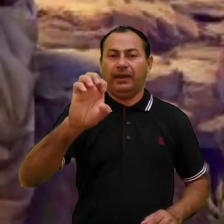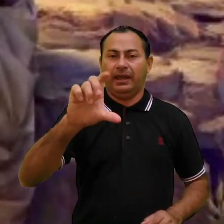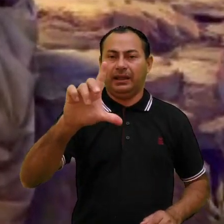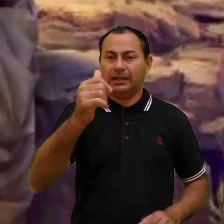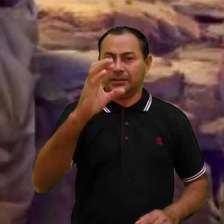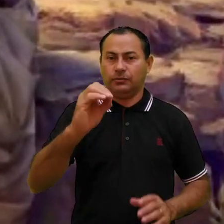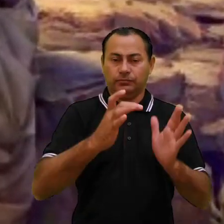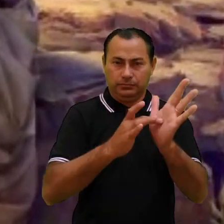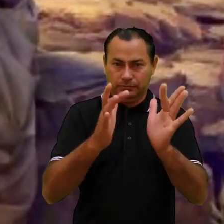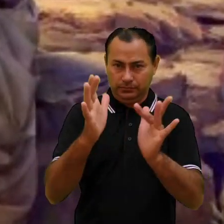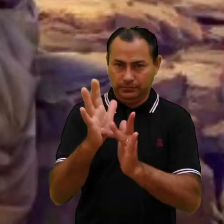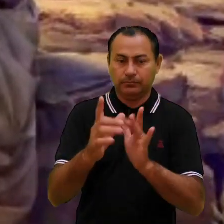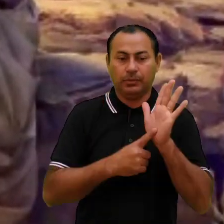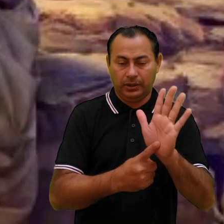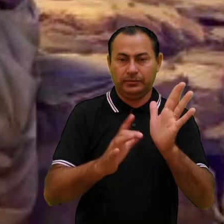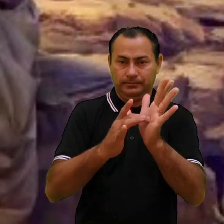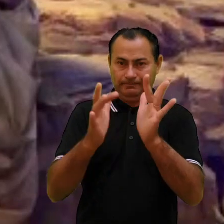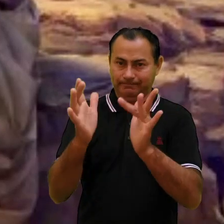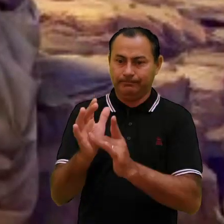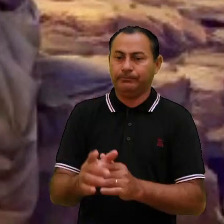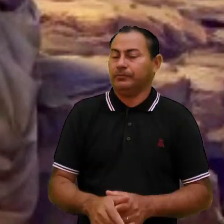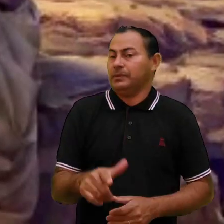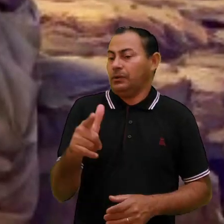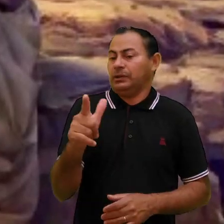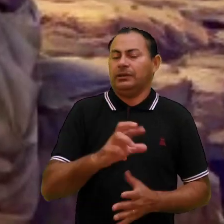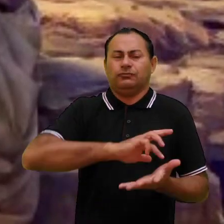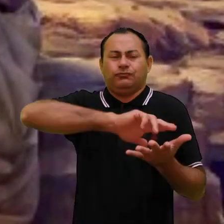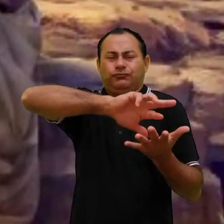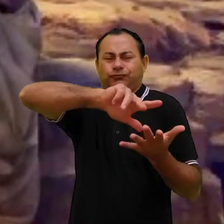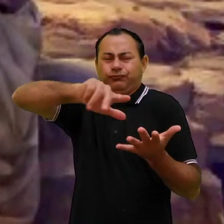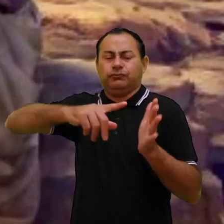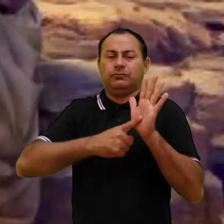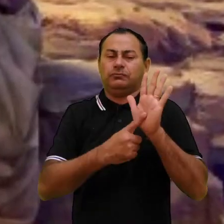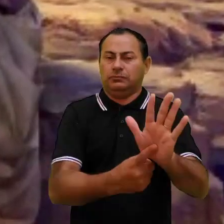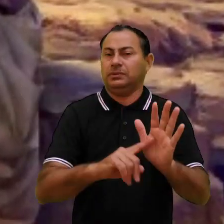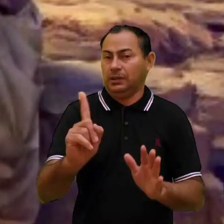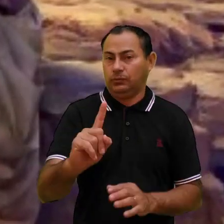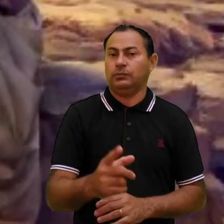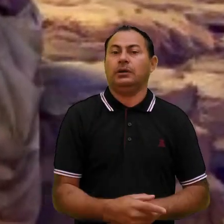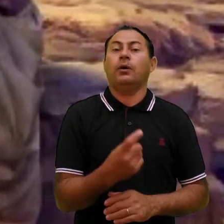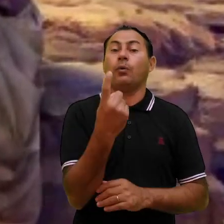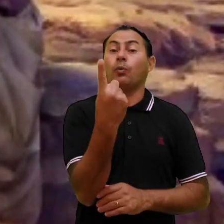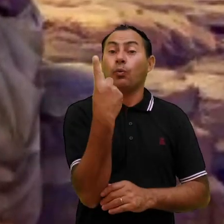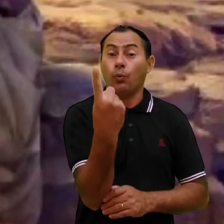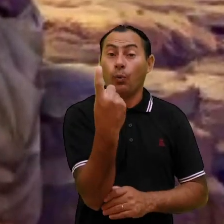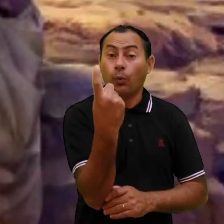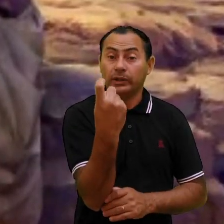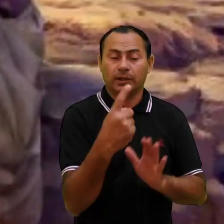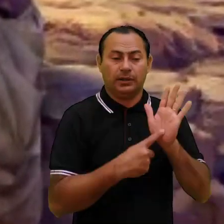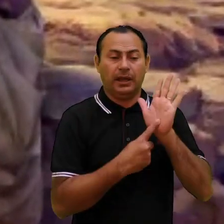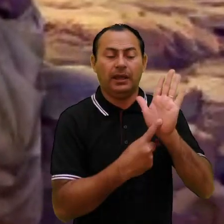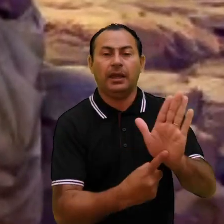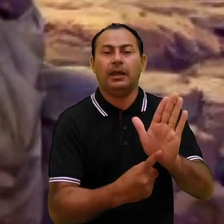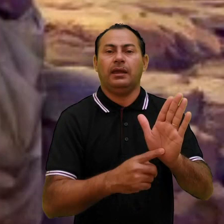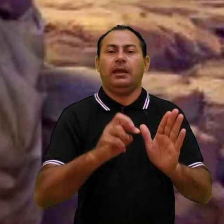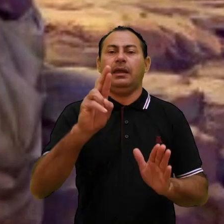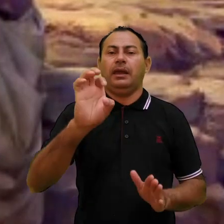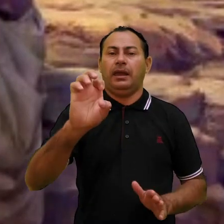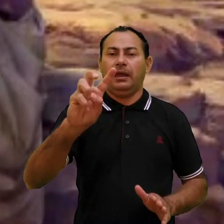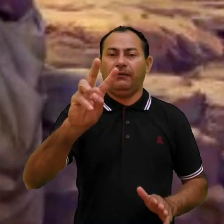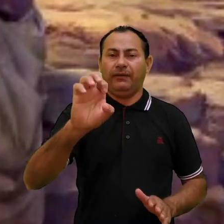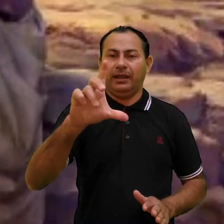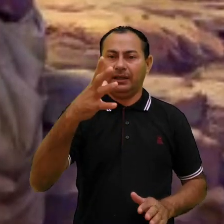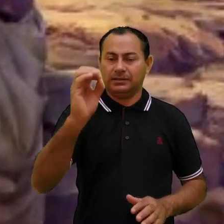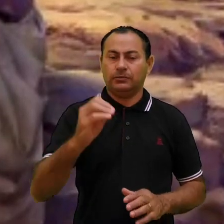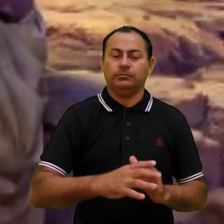Revelação de Jesus Cristo. Não houve várias revelações, apenas uma. Esta foi uma